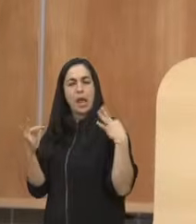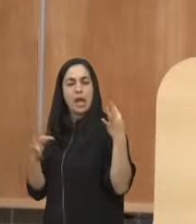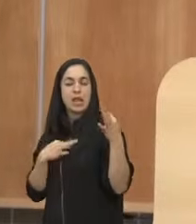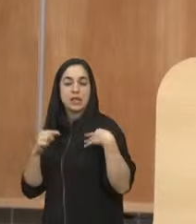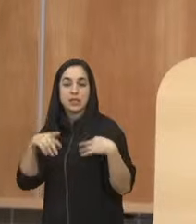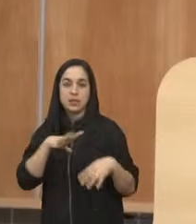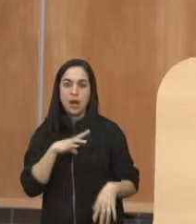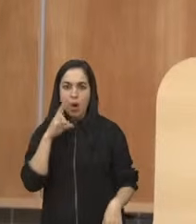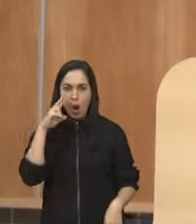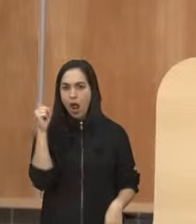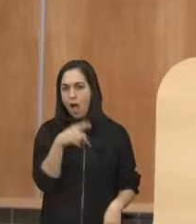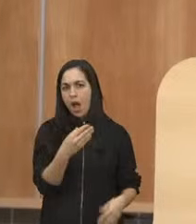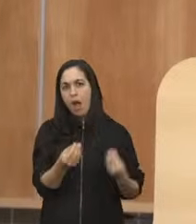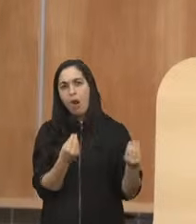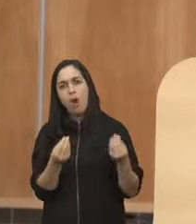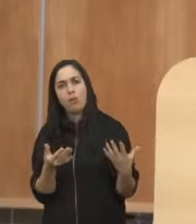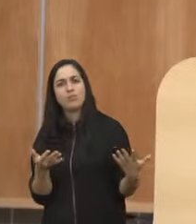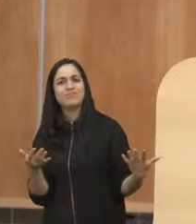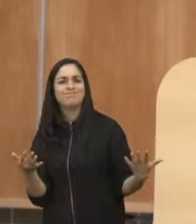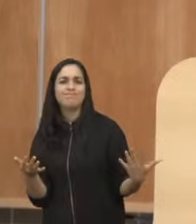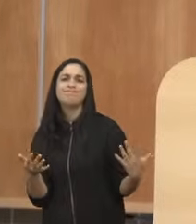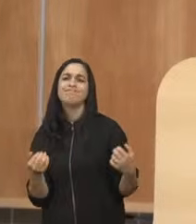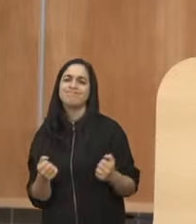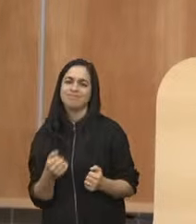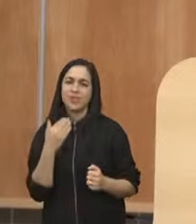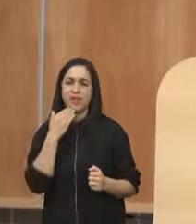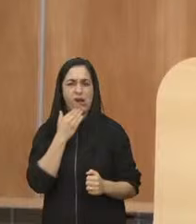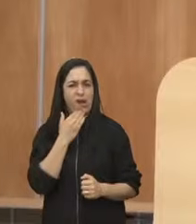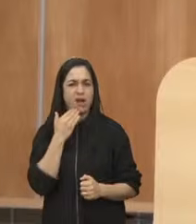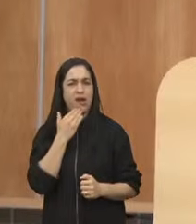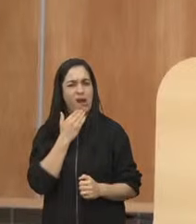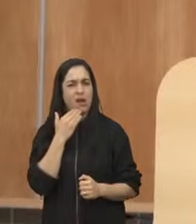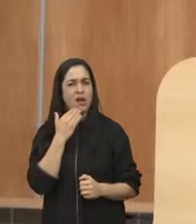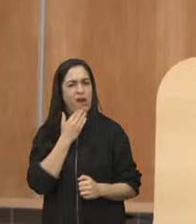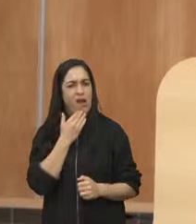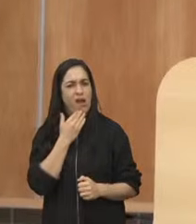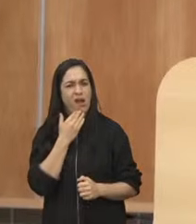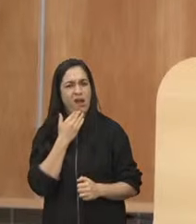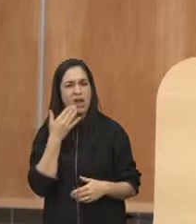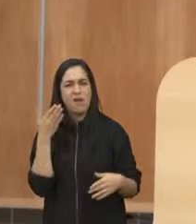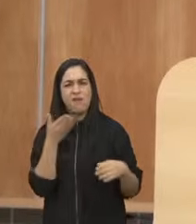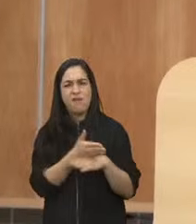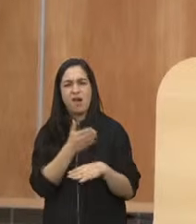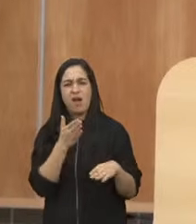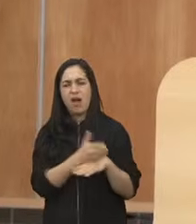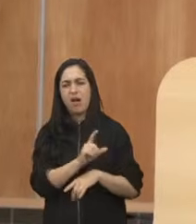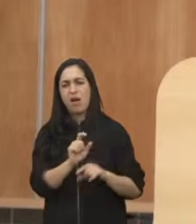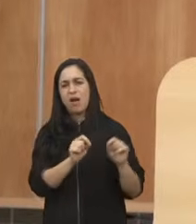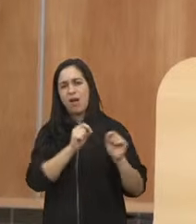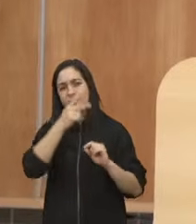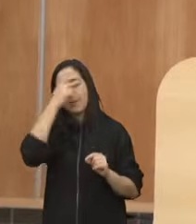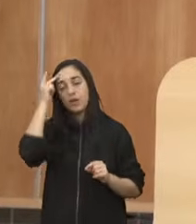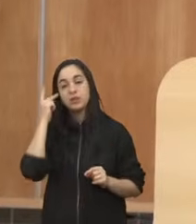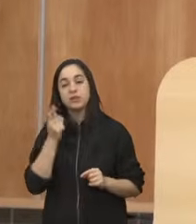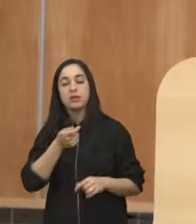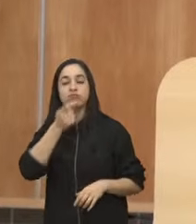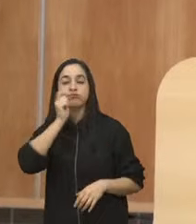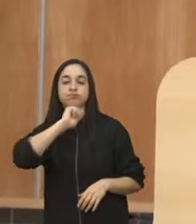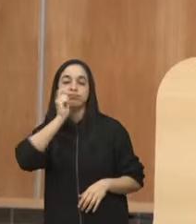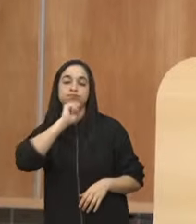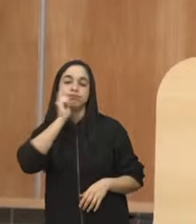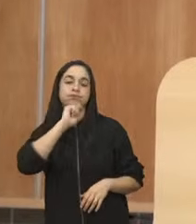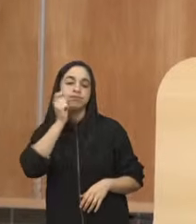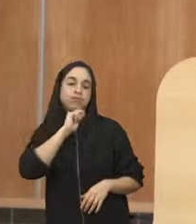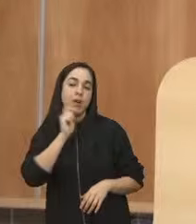como está a prainha hoje, não é? A prainha hoje está sendo frequentada ali por pessoas que fazem uso de